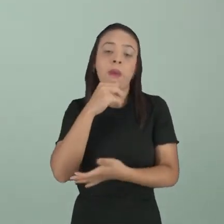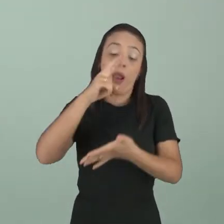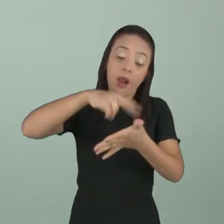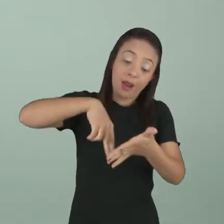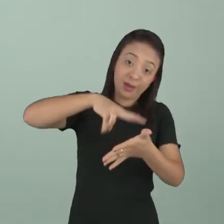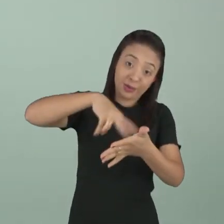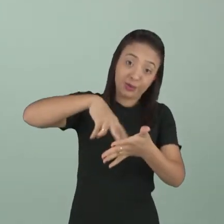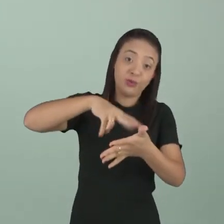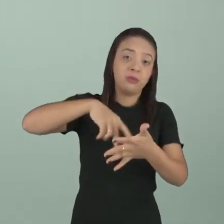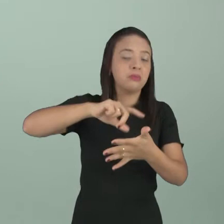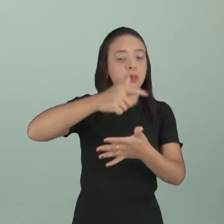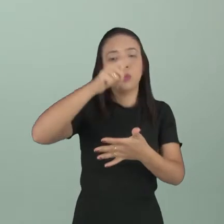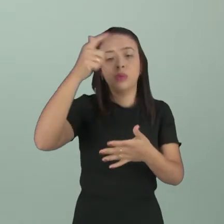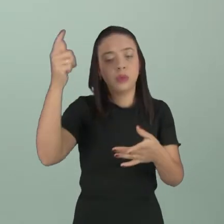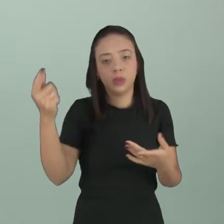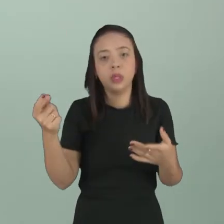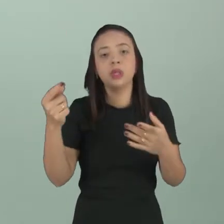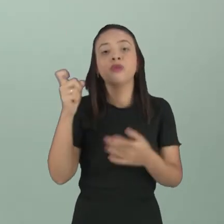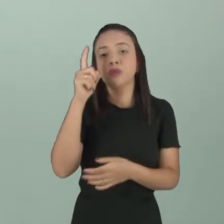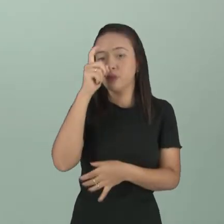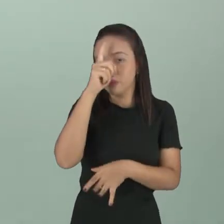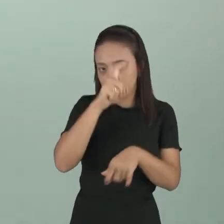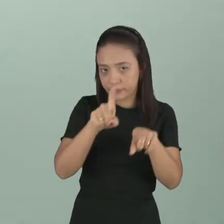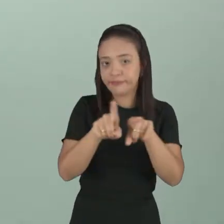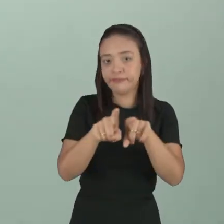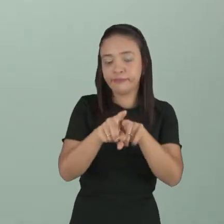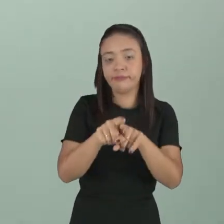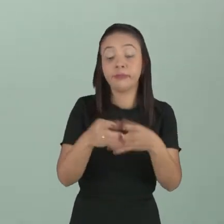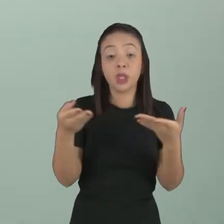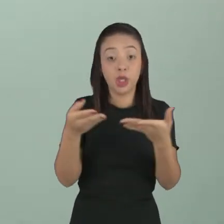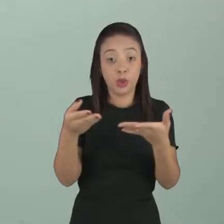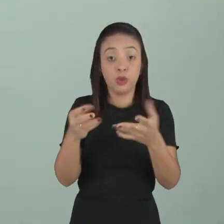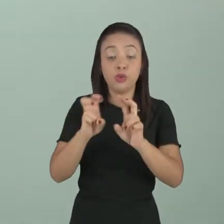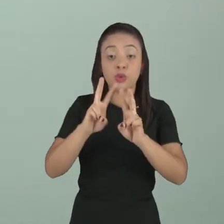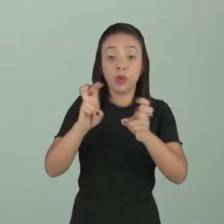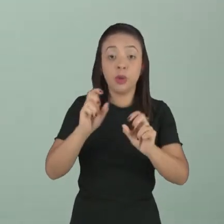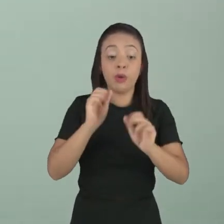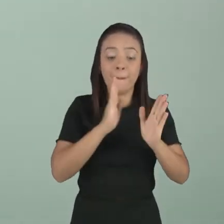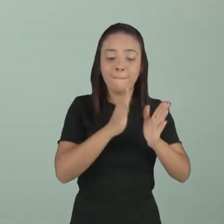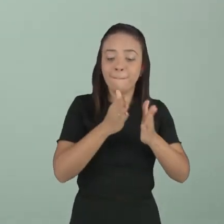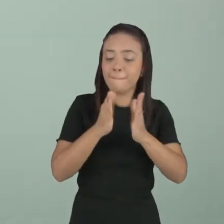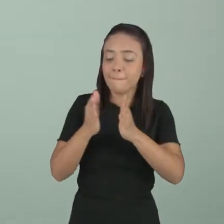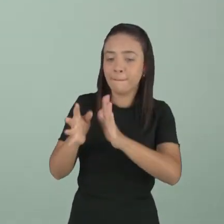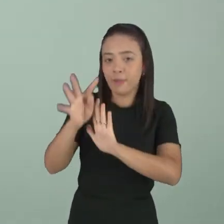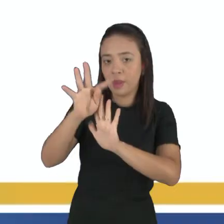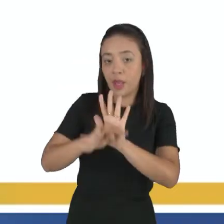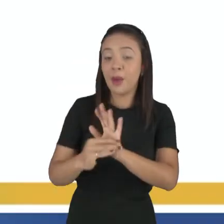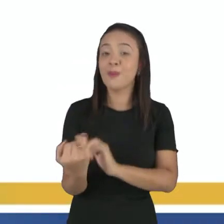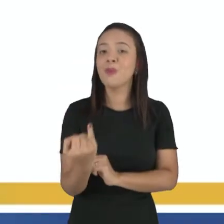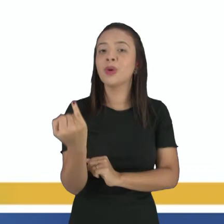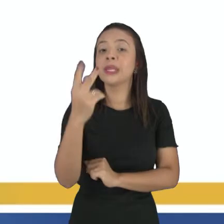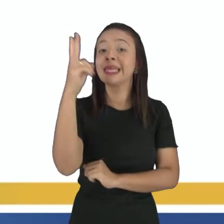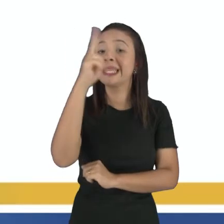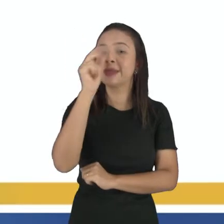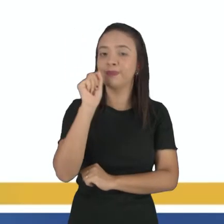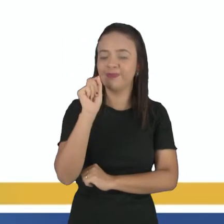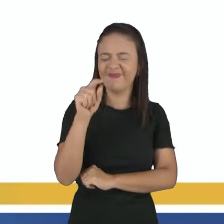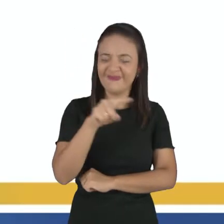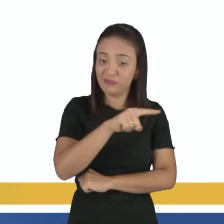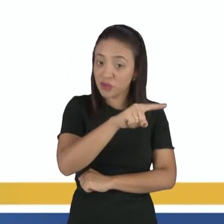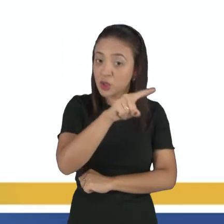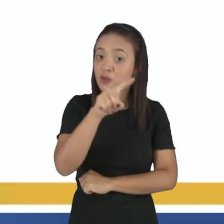competências tá bom e neste caso quando a gente está falando de parte do texto é importante ressaltar que